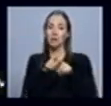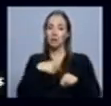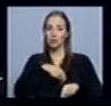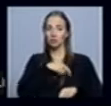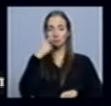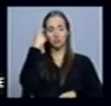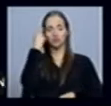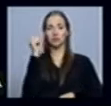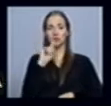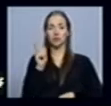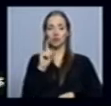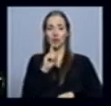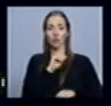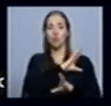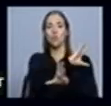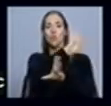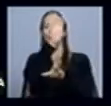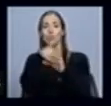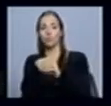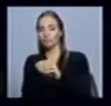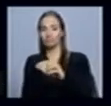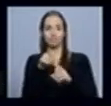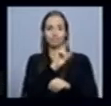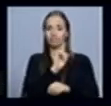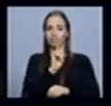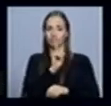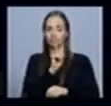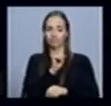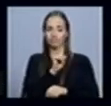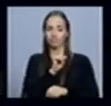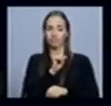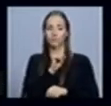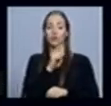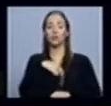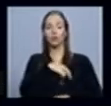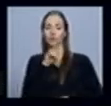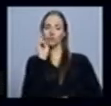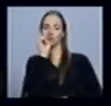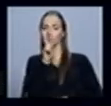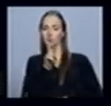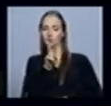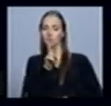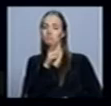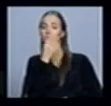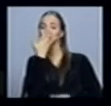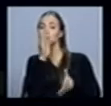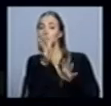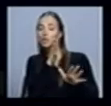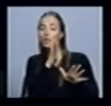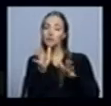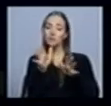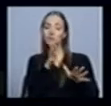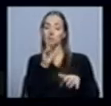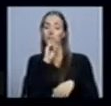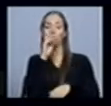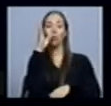ser propriamente engolidos pela galáxia de Andrómeda, mas sim, o que nós estamos a ver é uma simulação daquilo que poderá